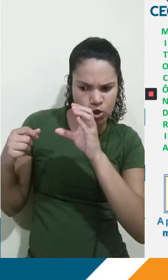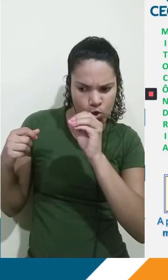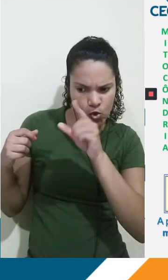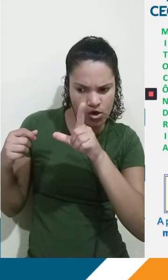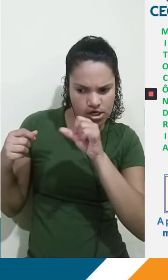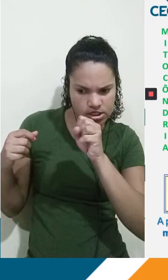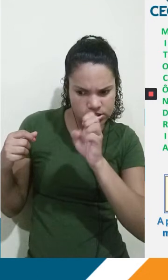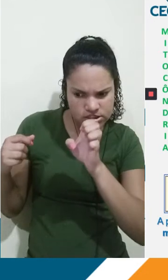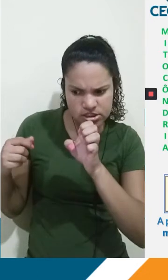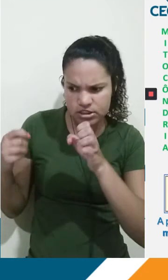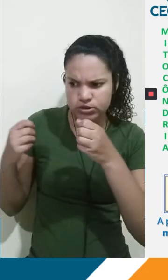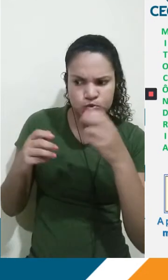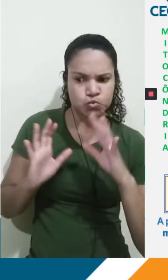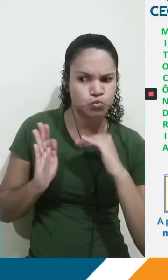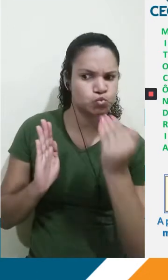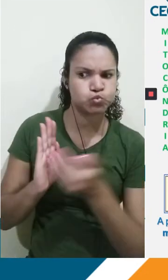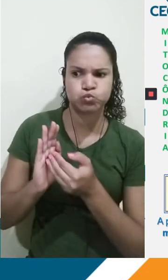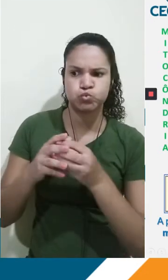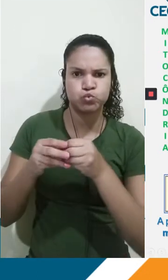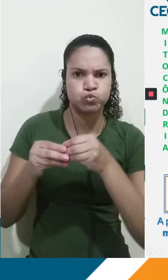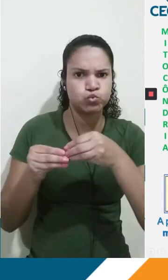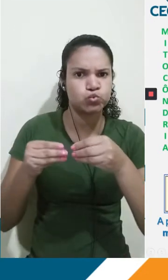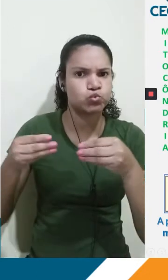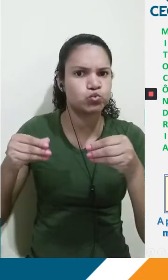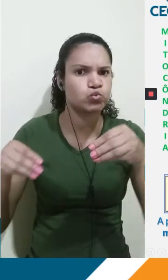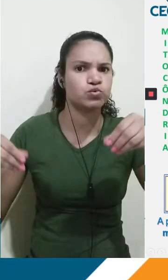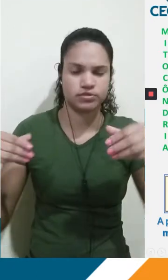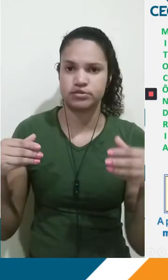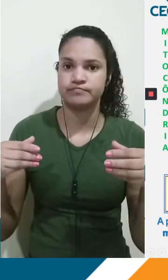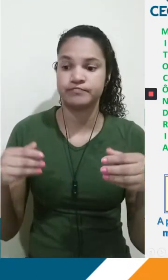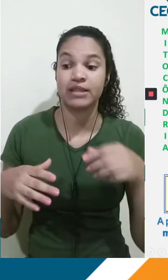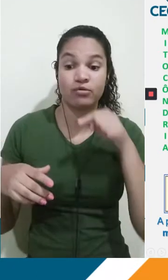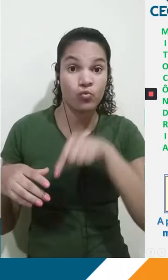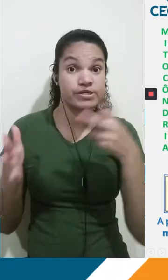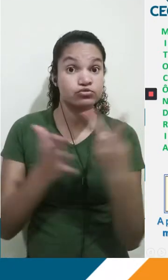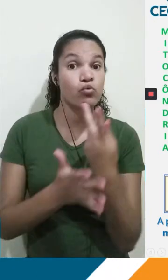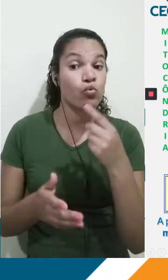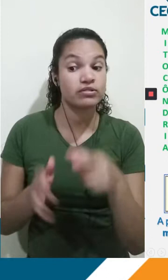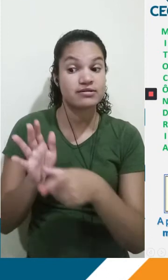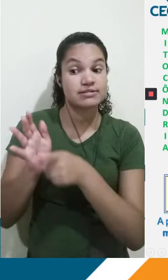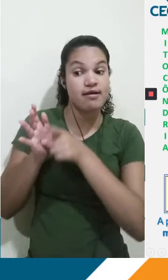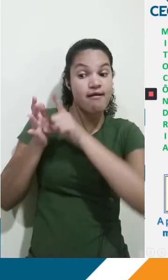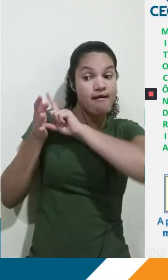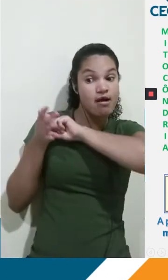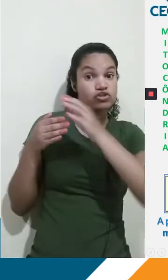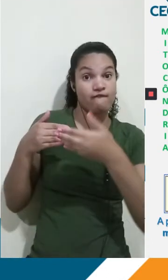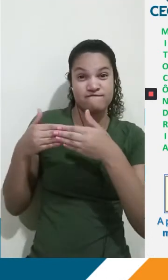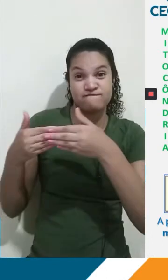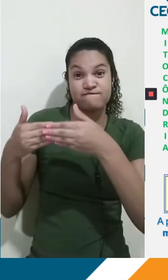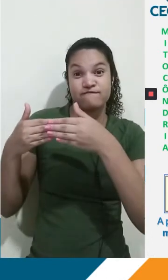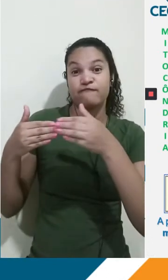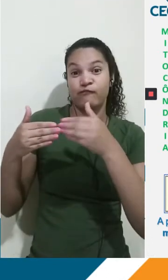metabolização completa da molécula de glicose. Parte desse processo ocorre antes, fora,